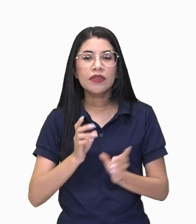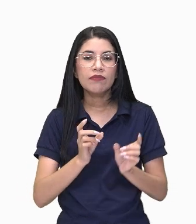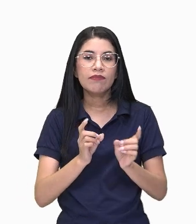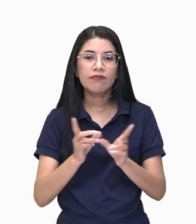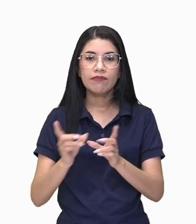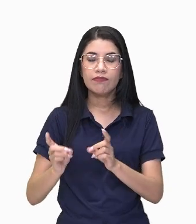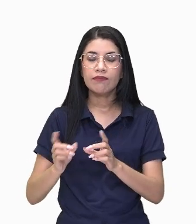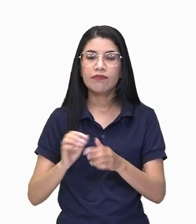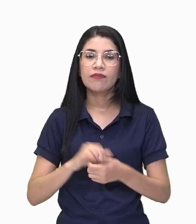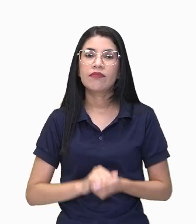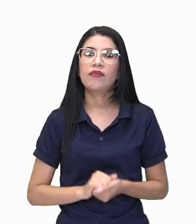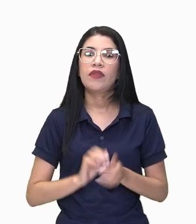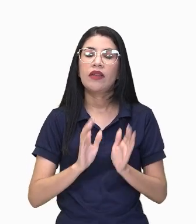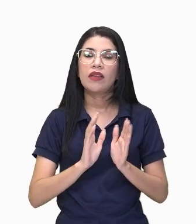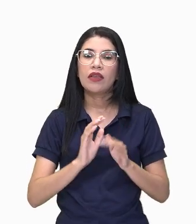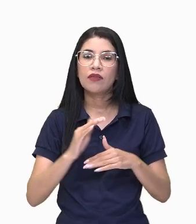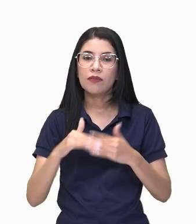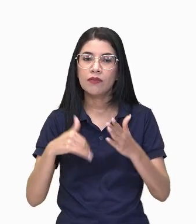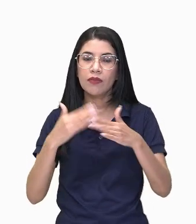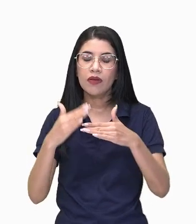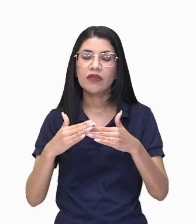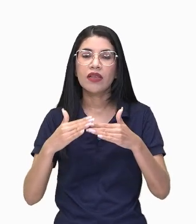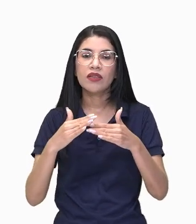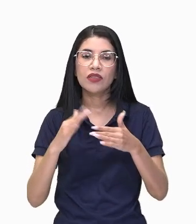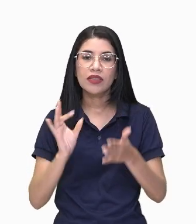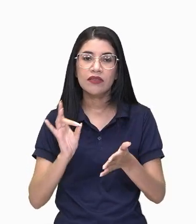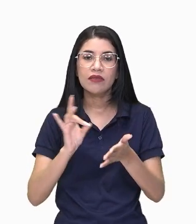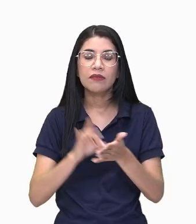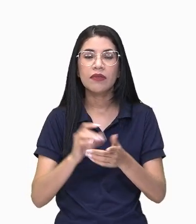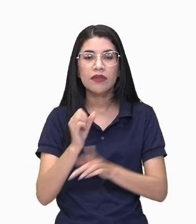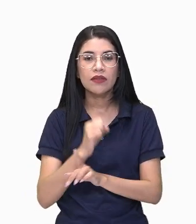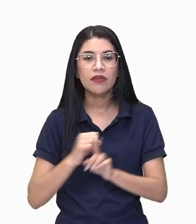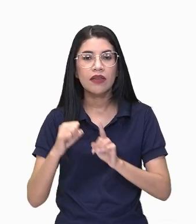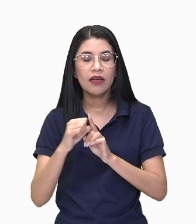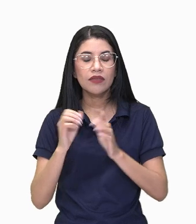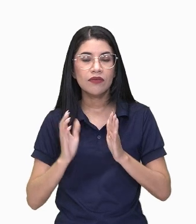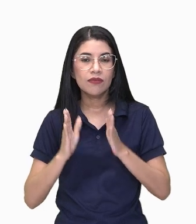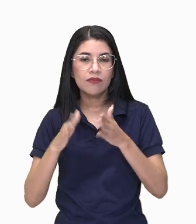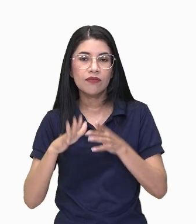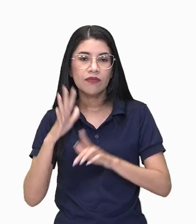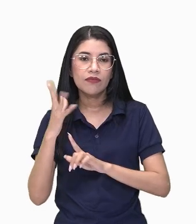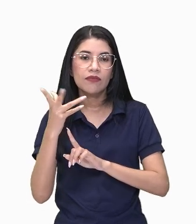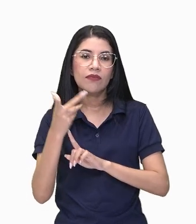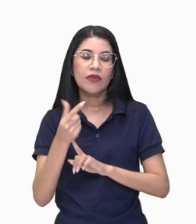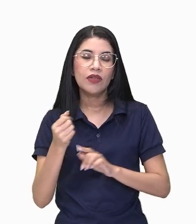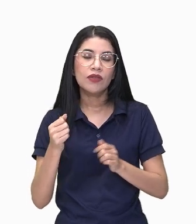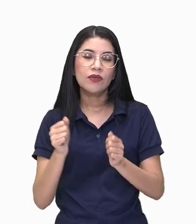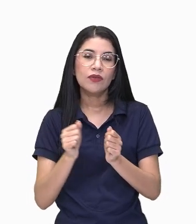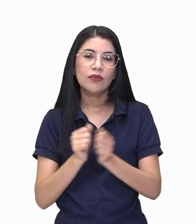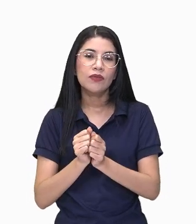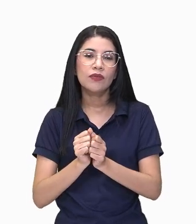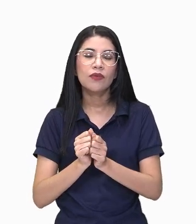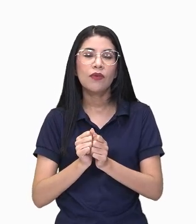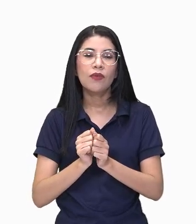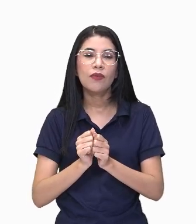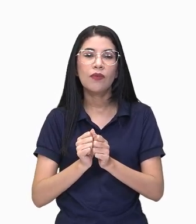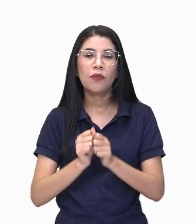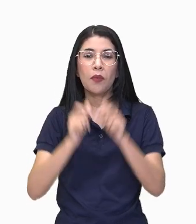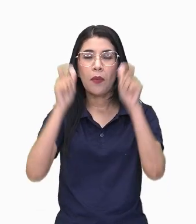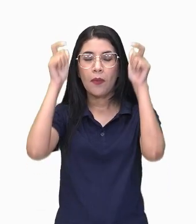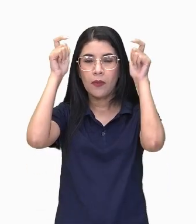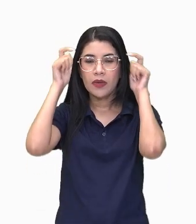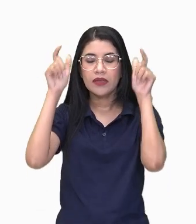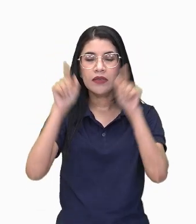em seu processo de afirmação social, se dedicou às artes juntamente com alguns príncipes e papas.